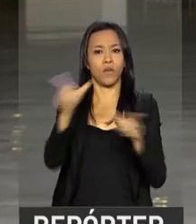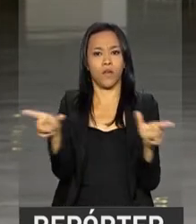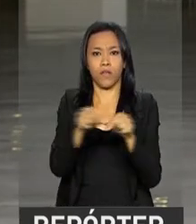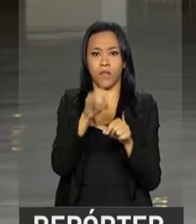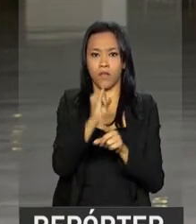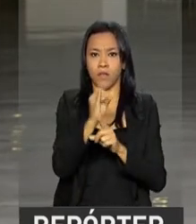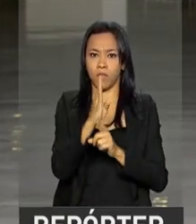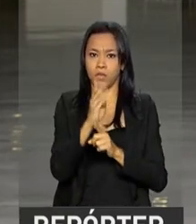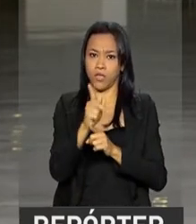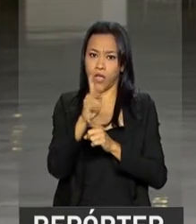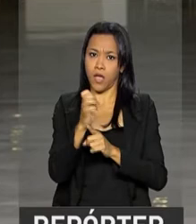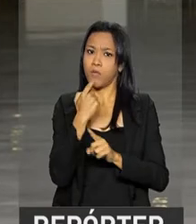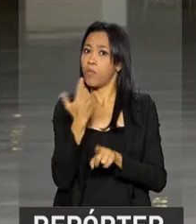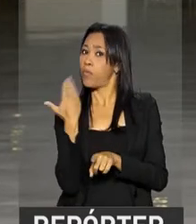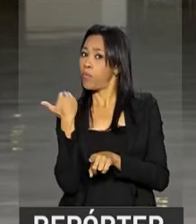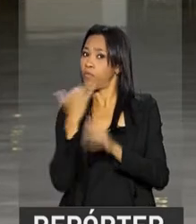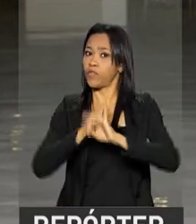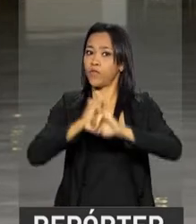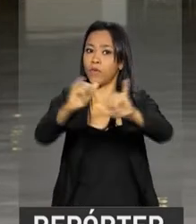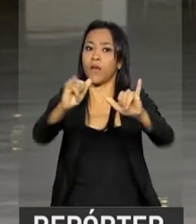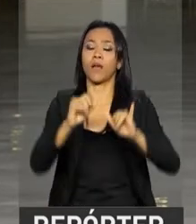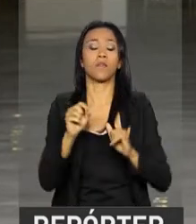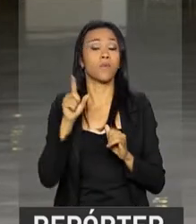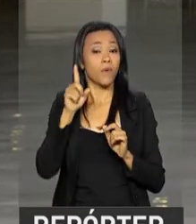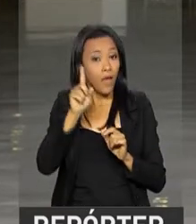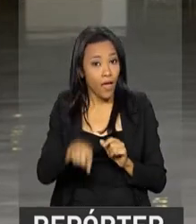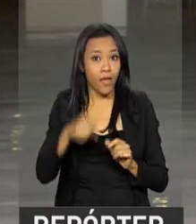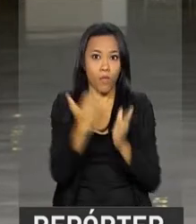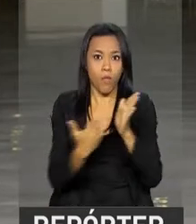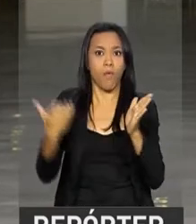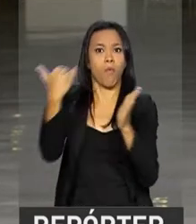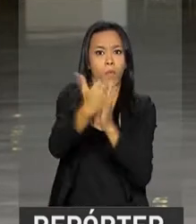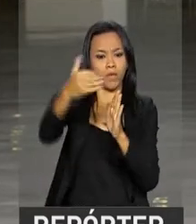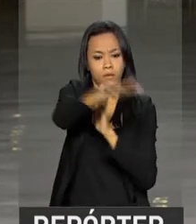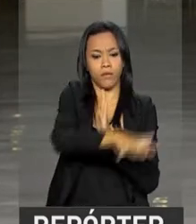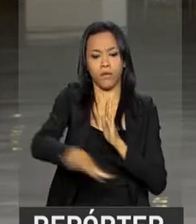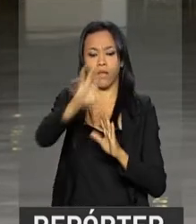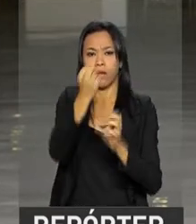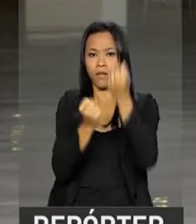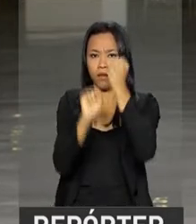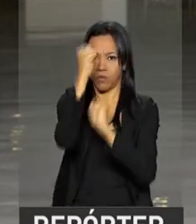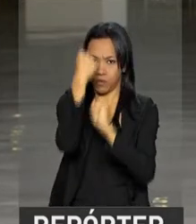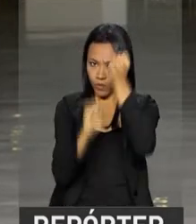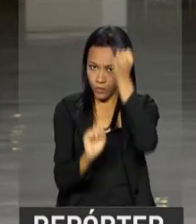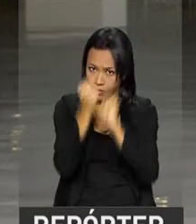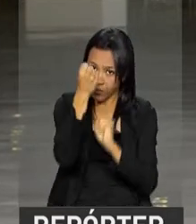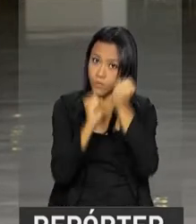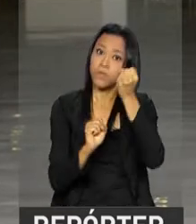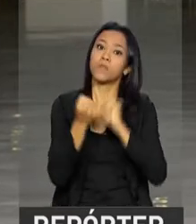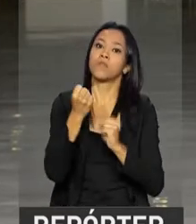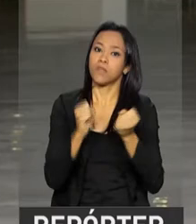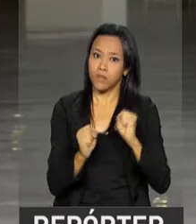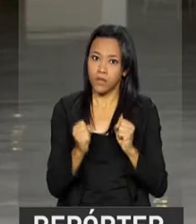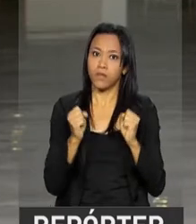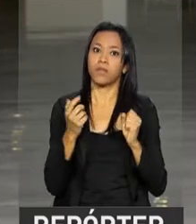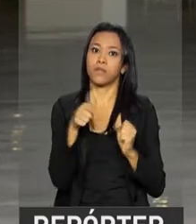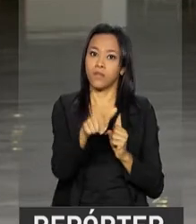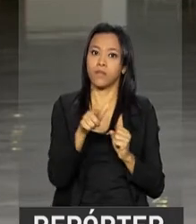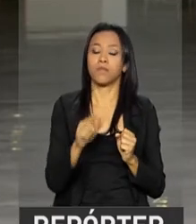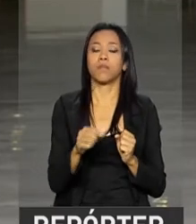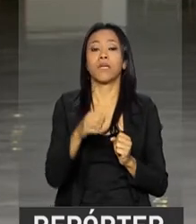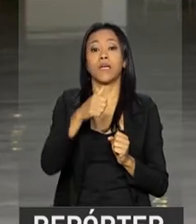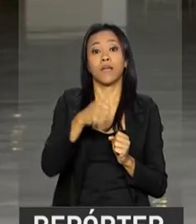agora há pouco pelo instituto revelam então esse aumento no setor industrial esse crescimento do setor industrial em nove dos 14